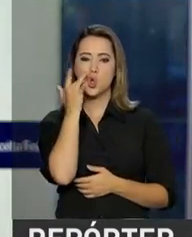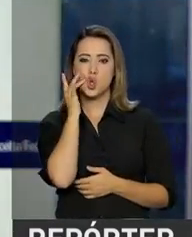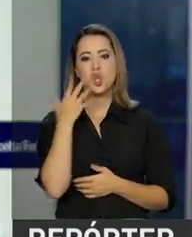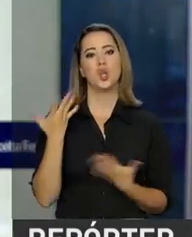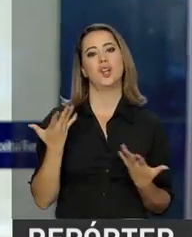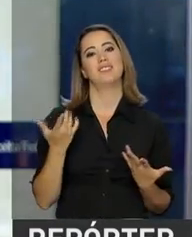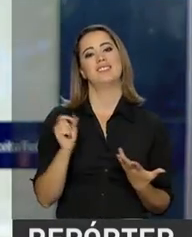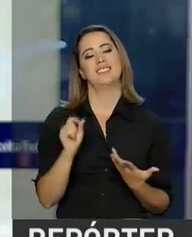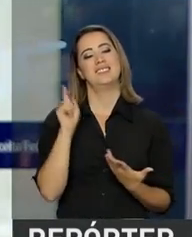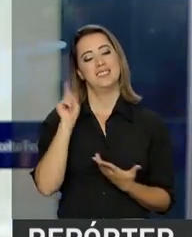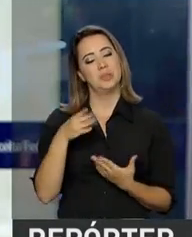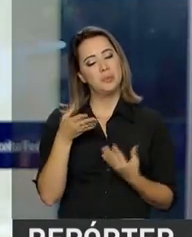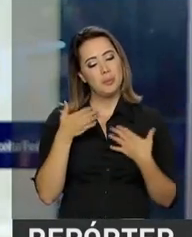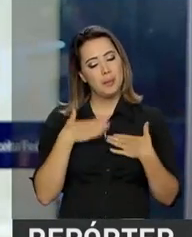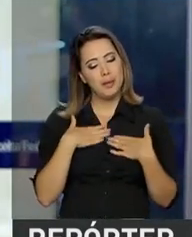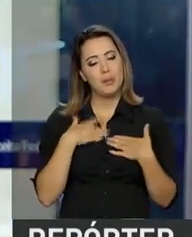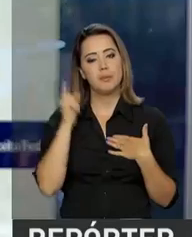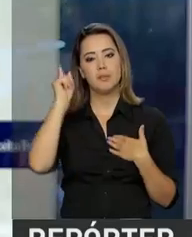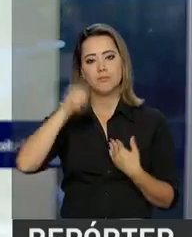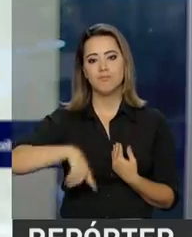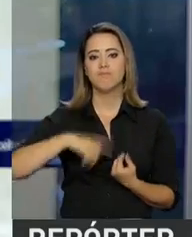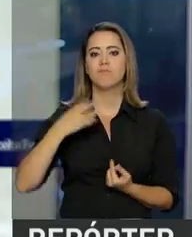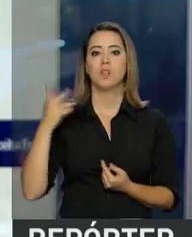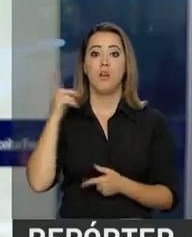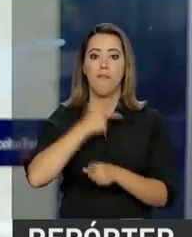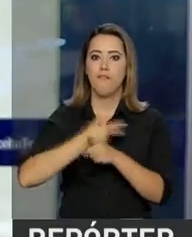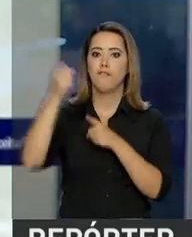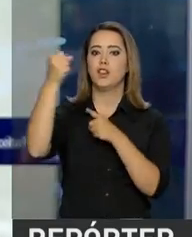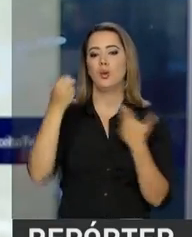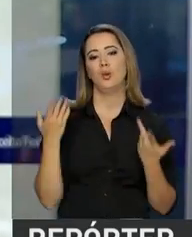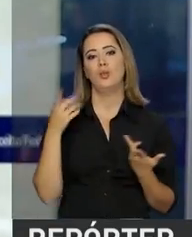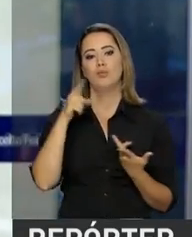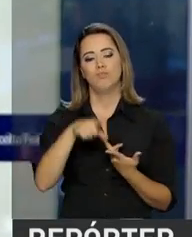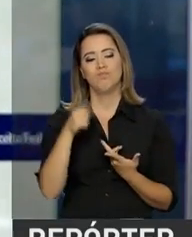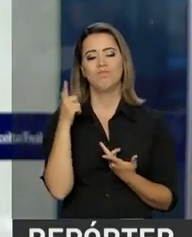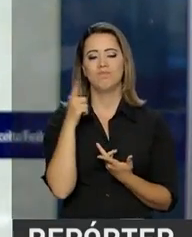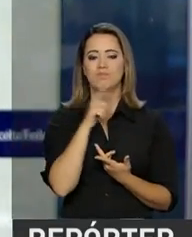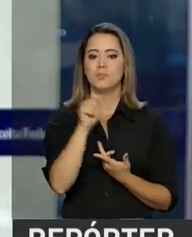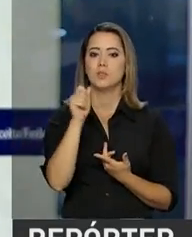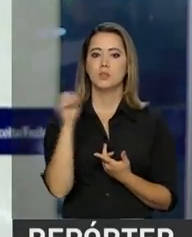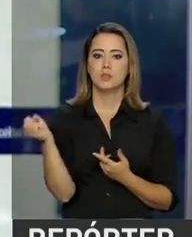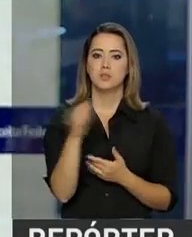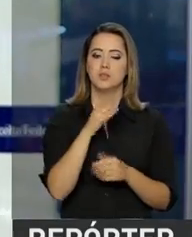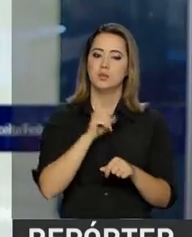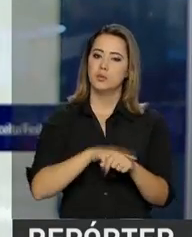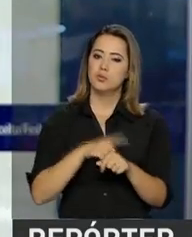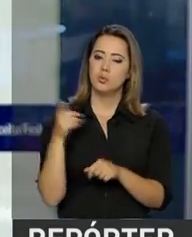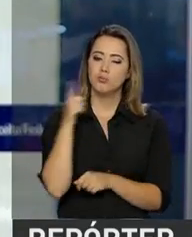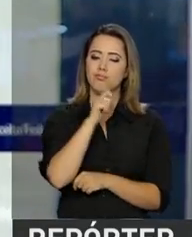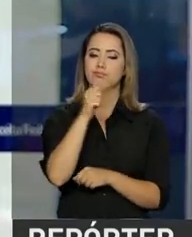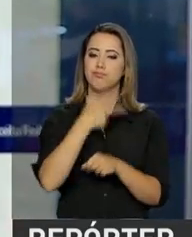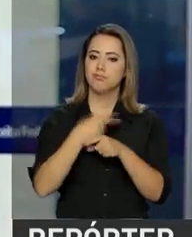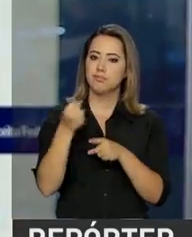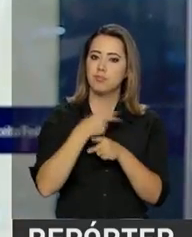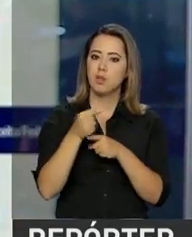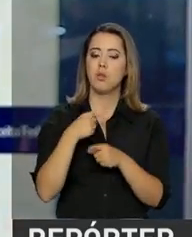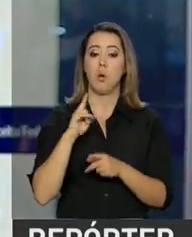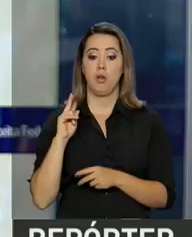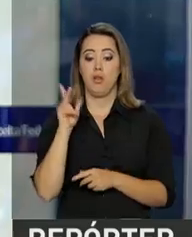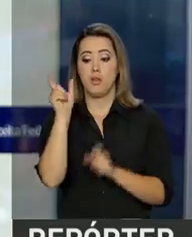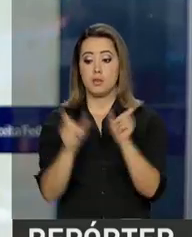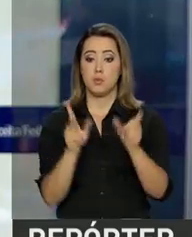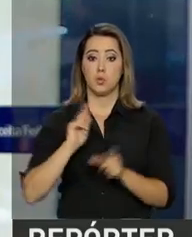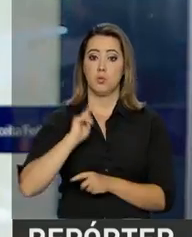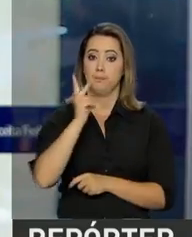e para mim tem sido uma uma vitória né Essa essa nova etapa essas novas conquistas que as travestis e